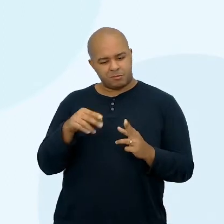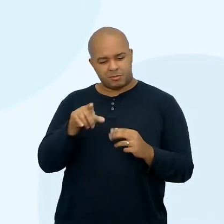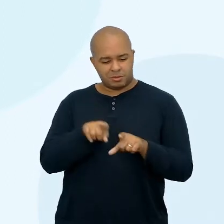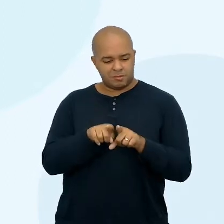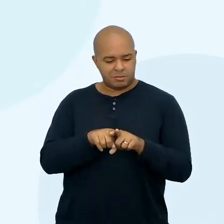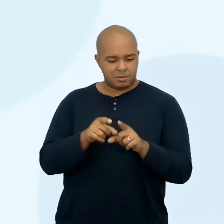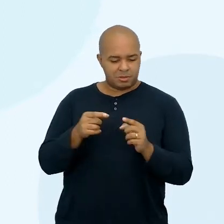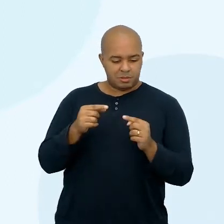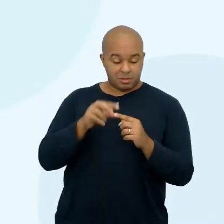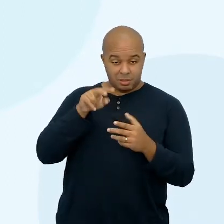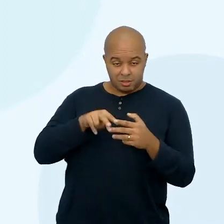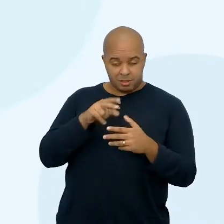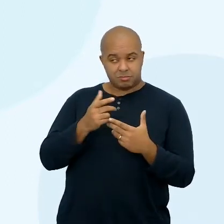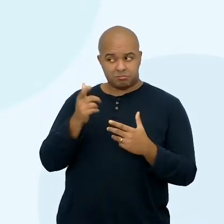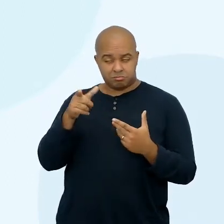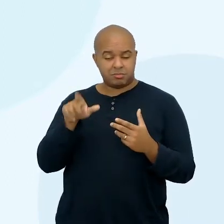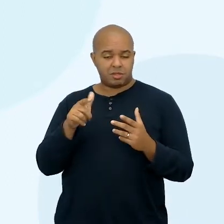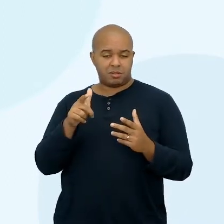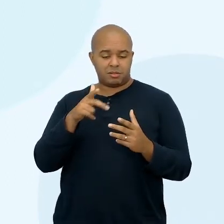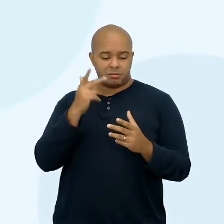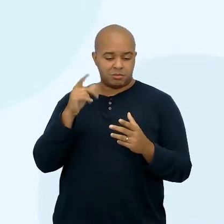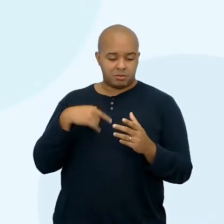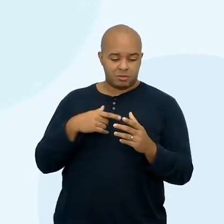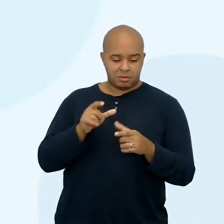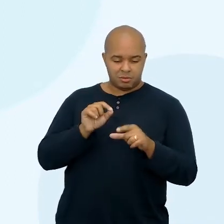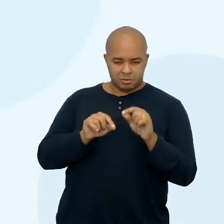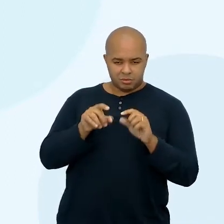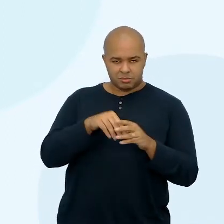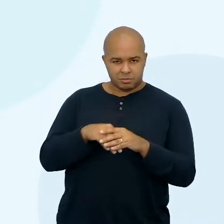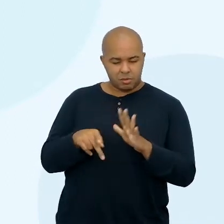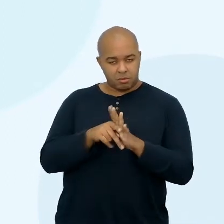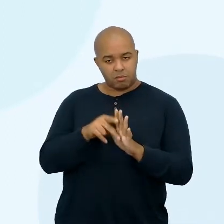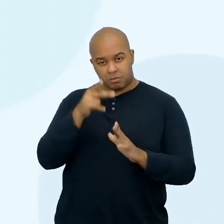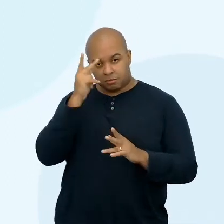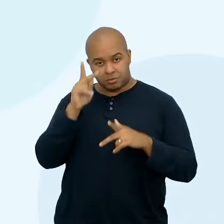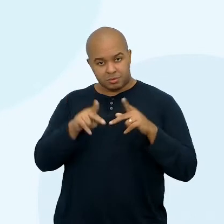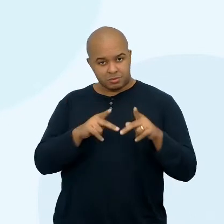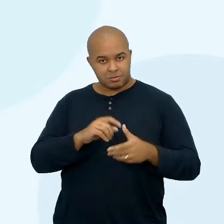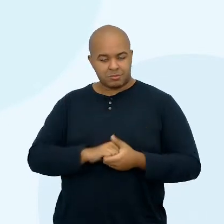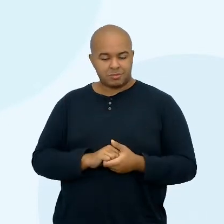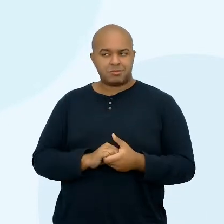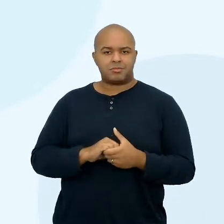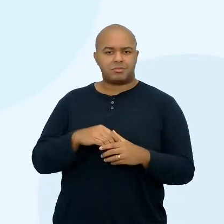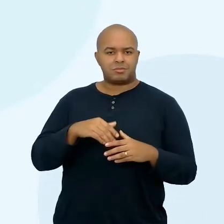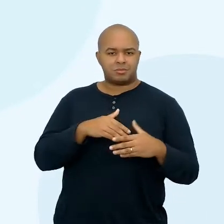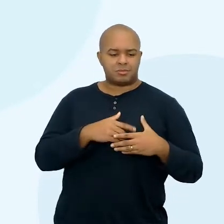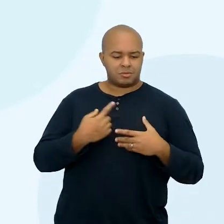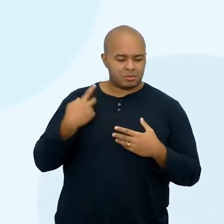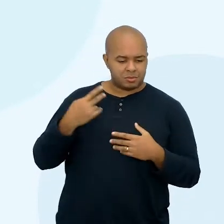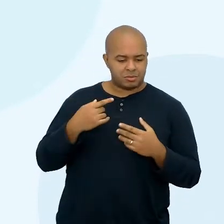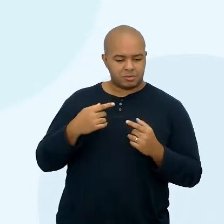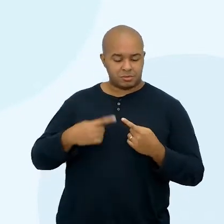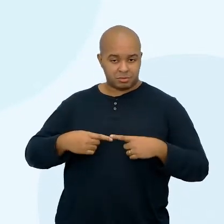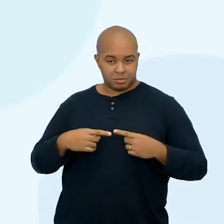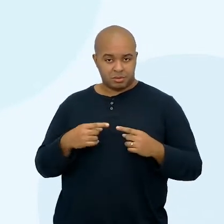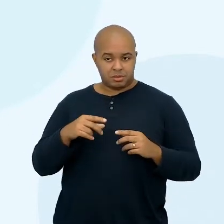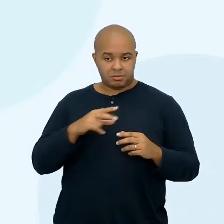institucionais, e essas normas institucionais, elas devem atender